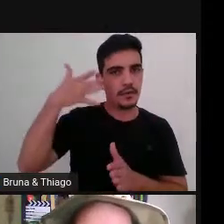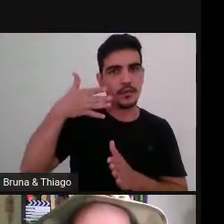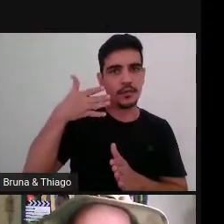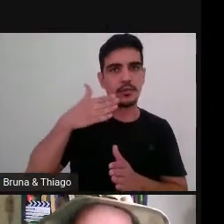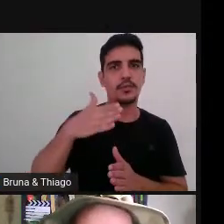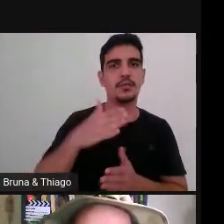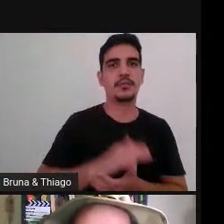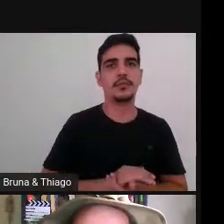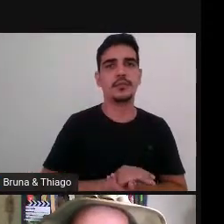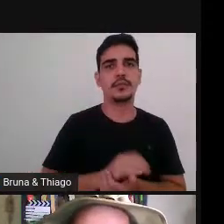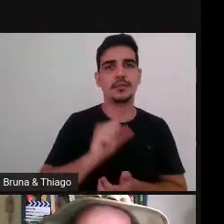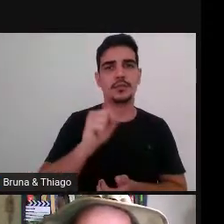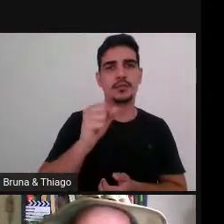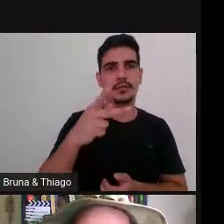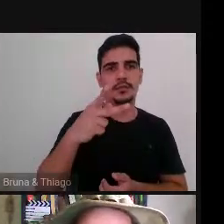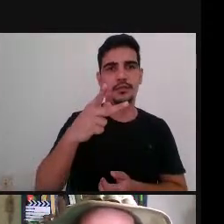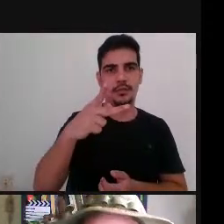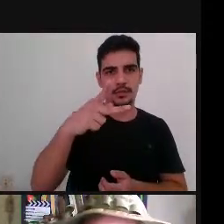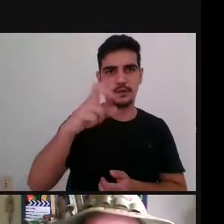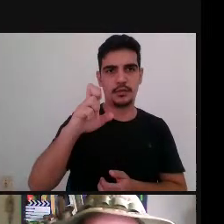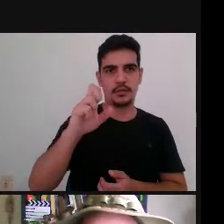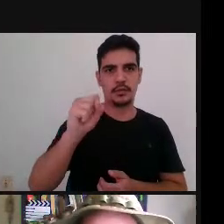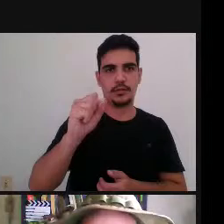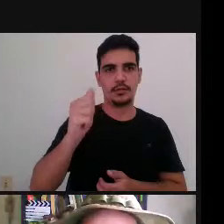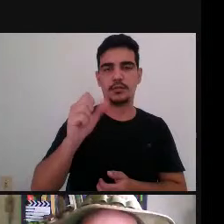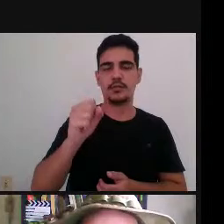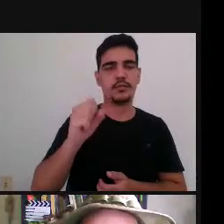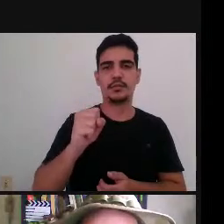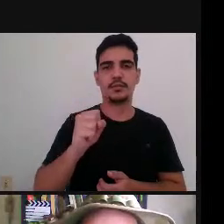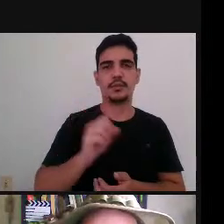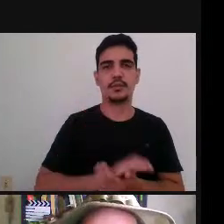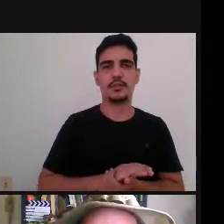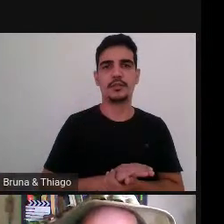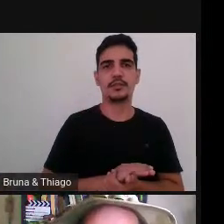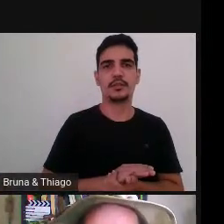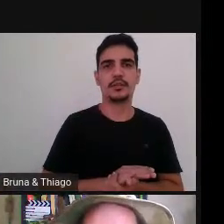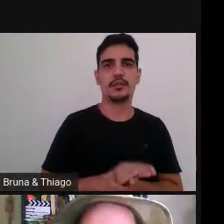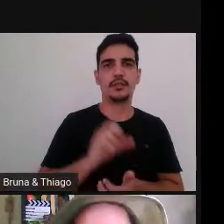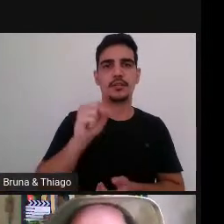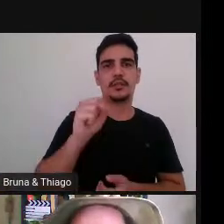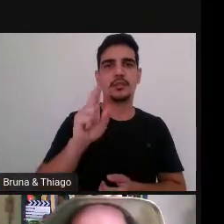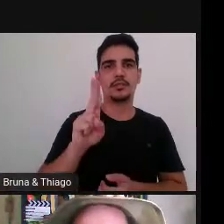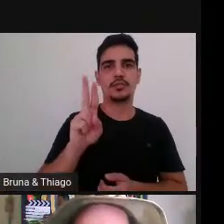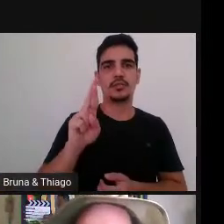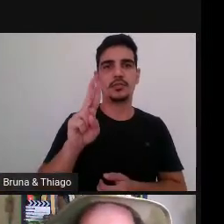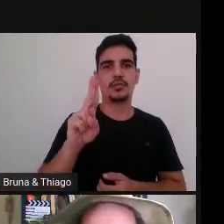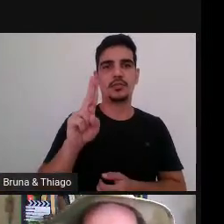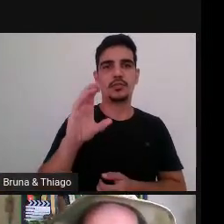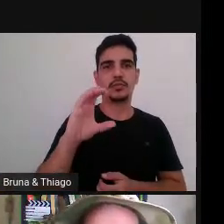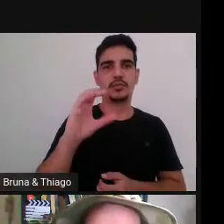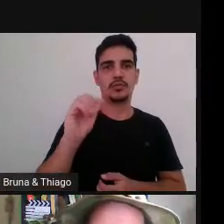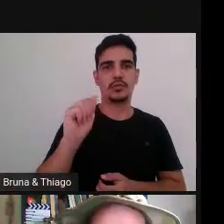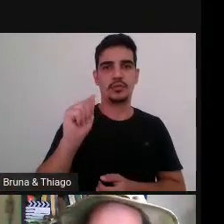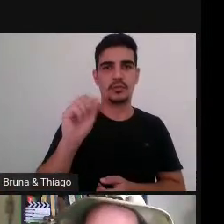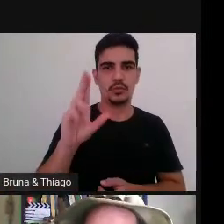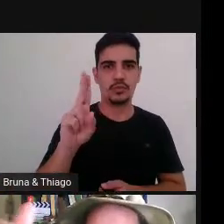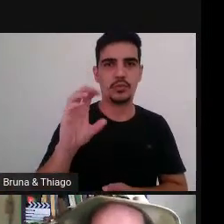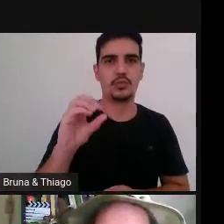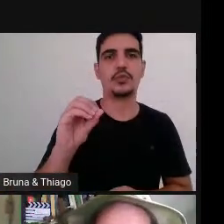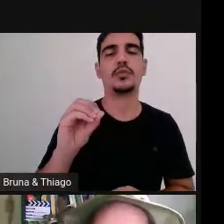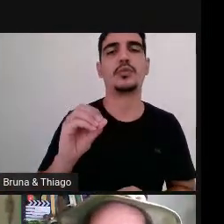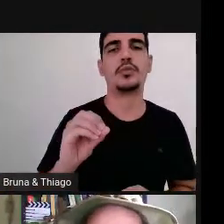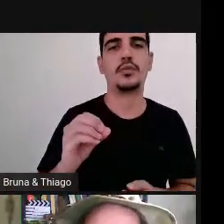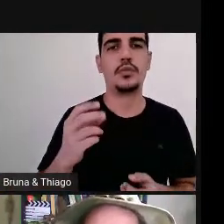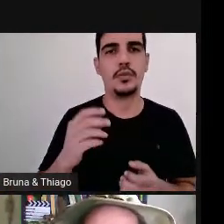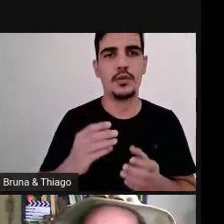de jaca. Essa foto é do professor Simon, se eu não me engano, ele tirou no local que ele estava, os caras mataram a cobra, aí ele foi lá, eles